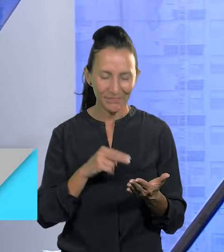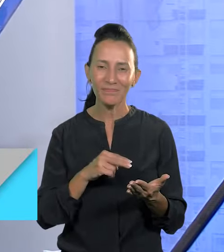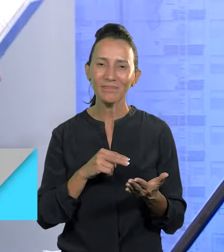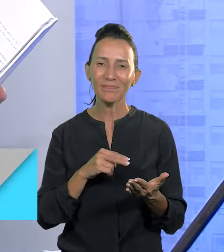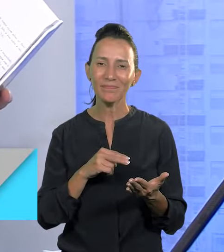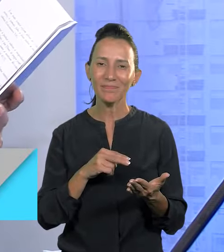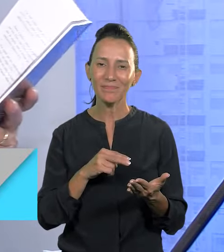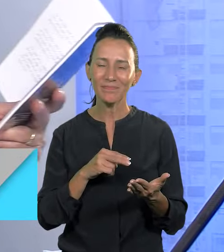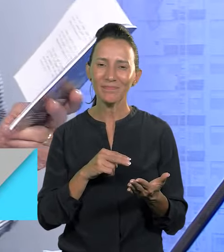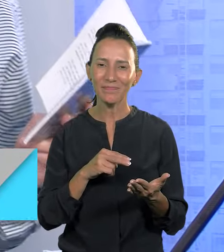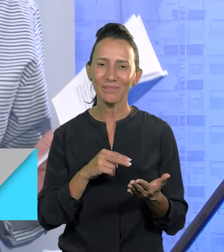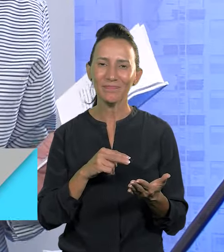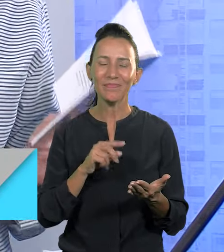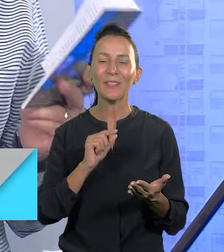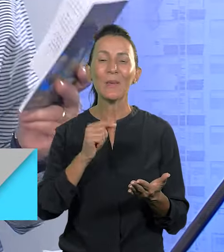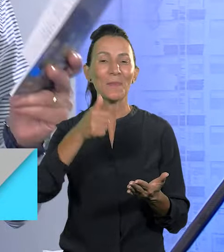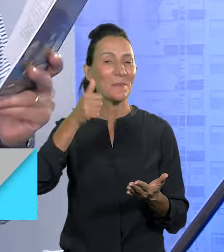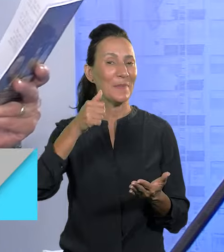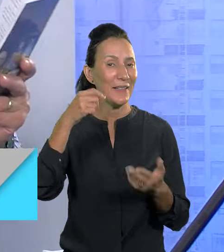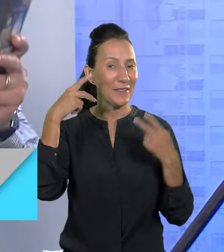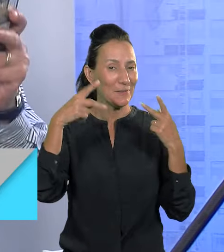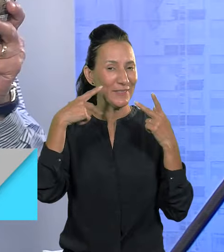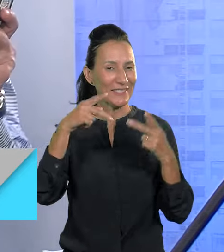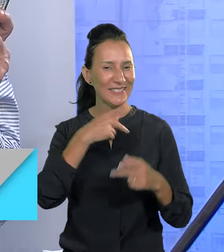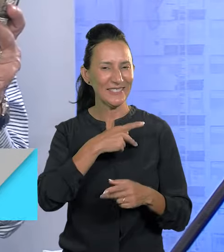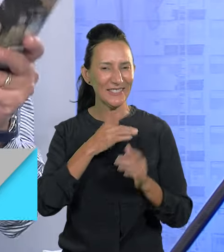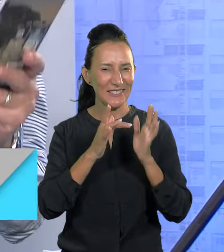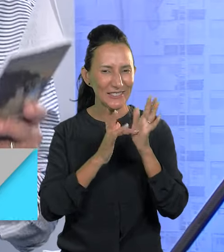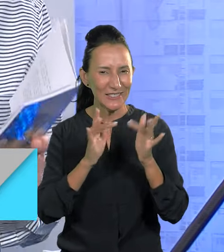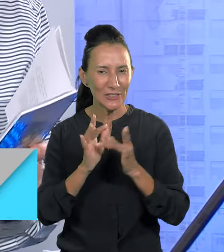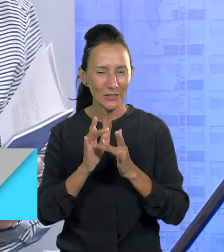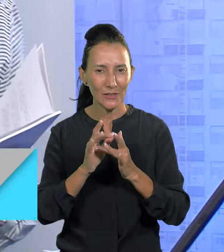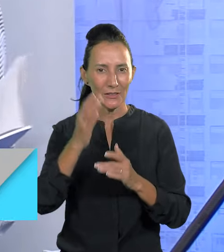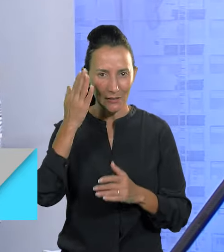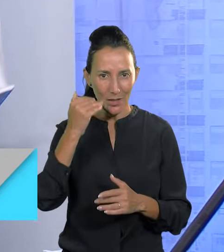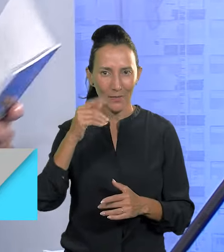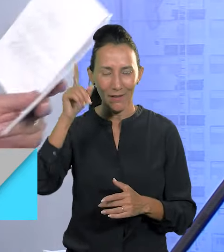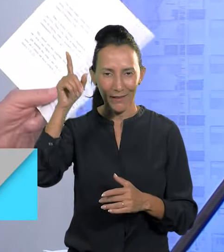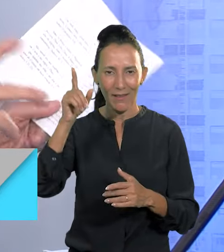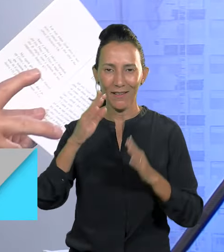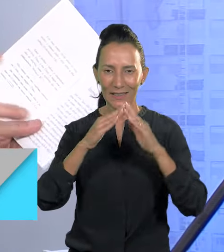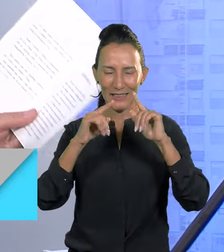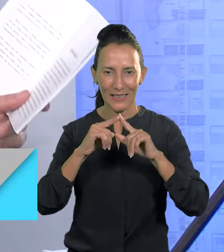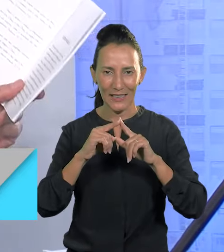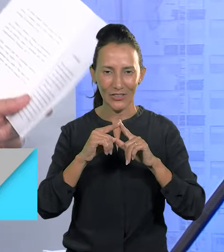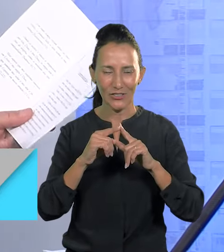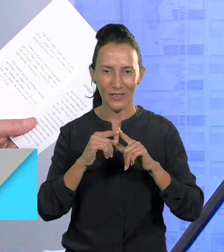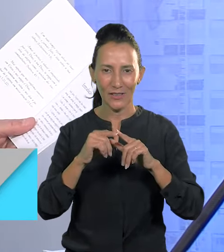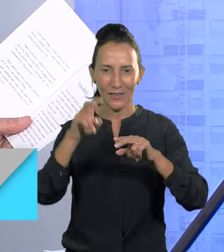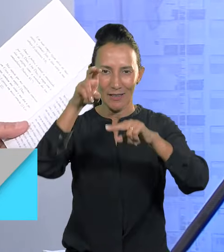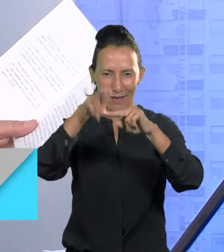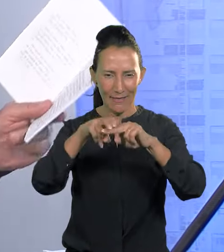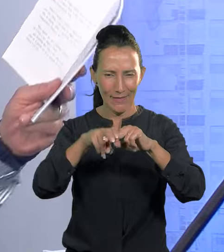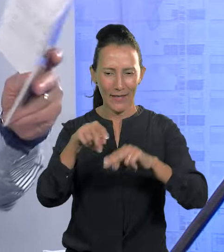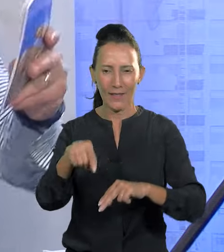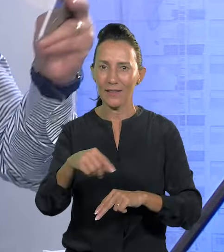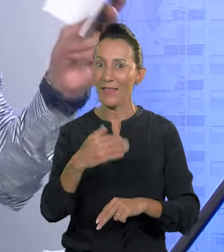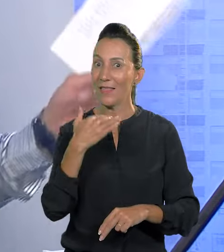Olha o primeiro sermão dele, aquela cadeira que na sinagoga fica isolada,